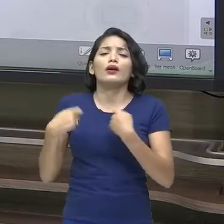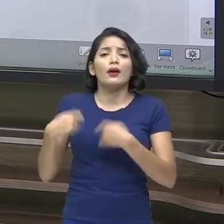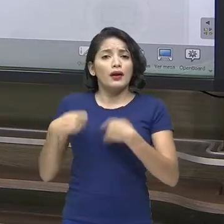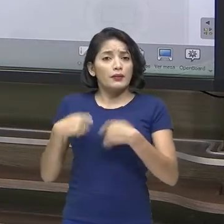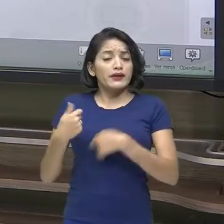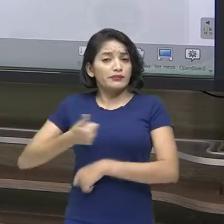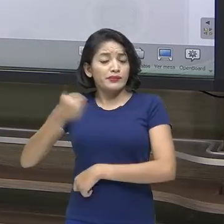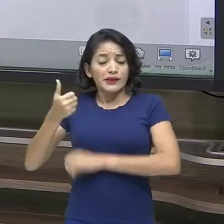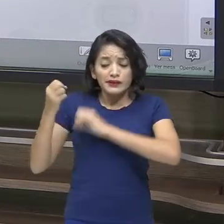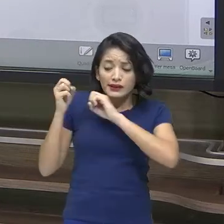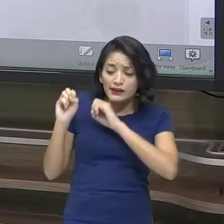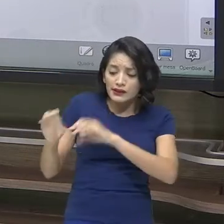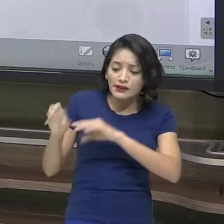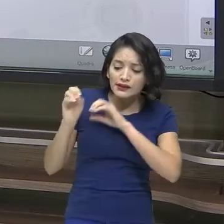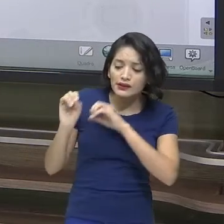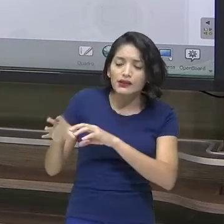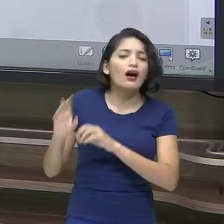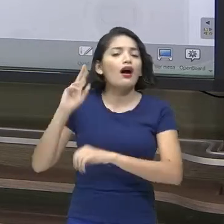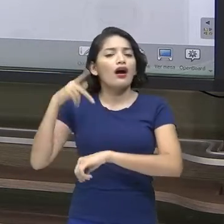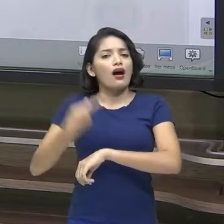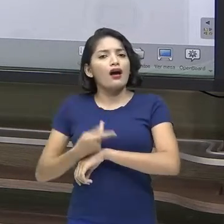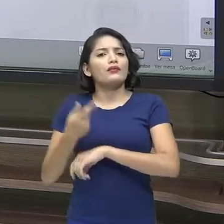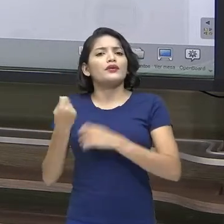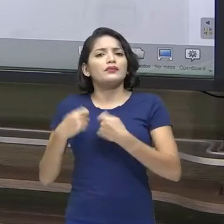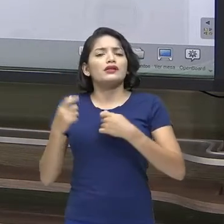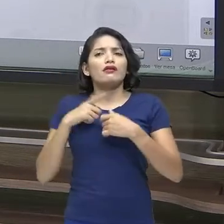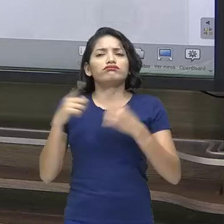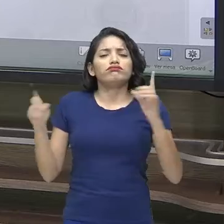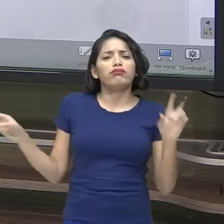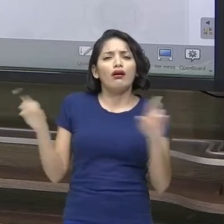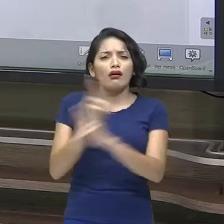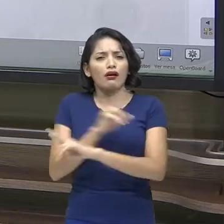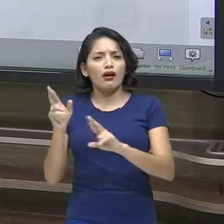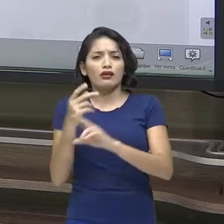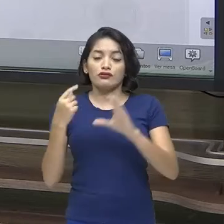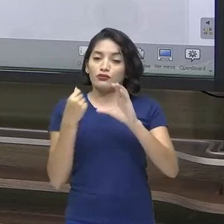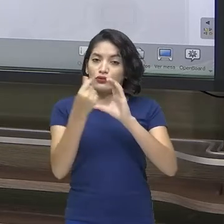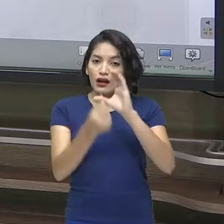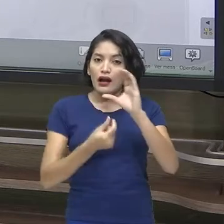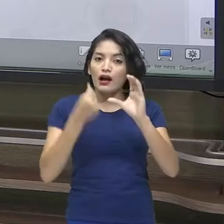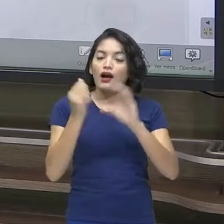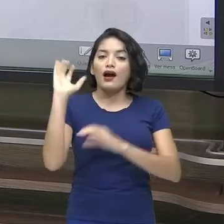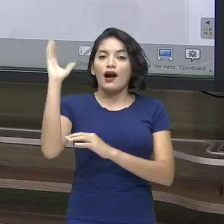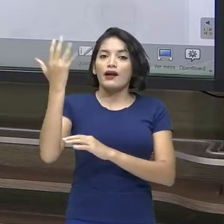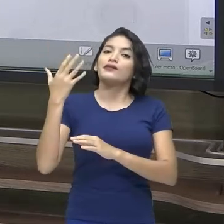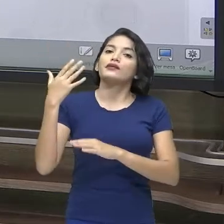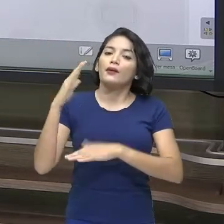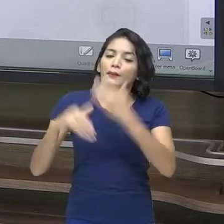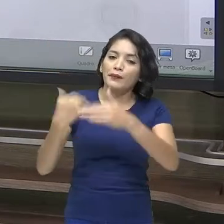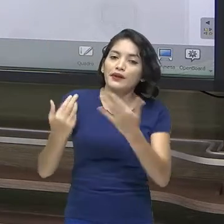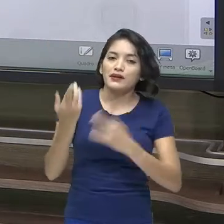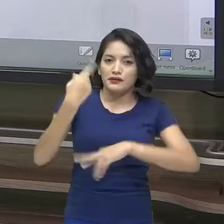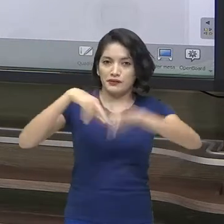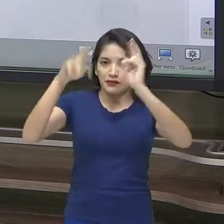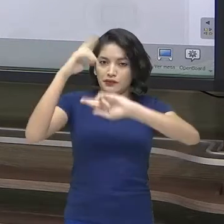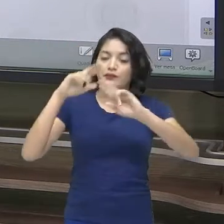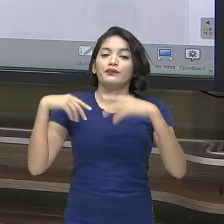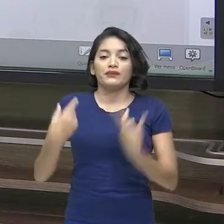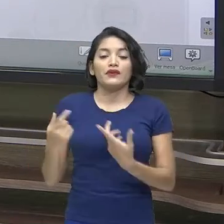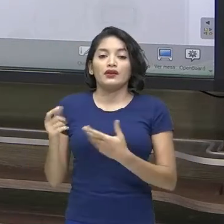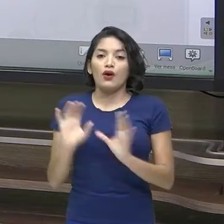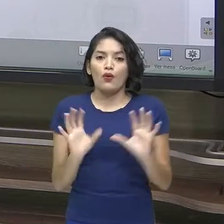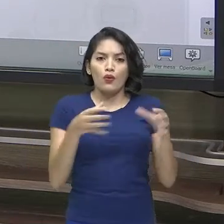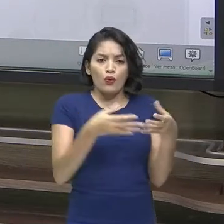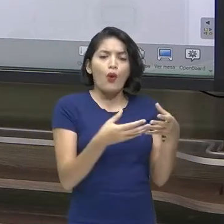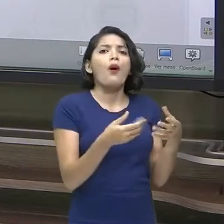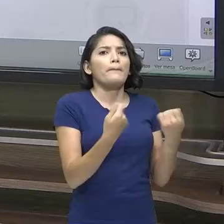primeiro ensinar, nós precisamos de relações com o capitalismo para poder acontecer o processo revolucionário. Enquanto os bolcheviques disseram não, nós